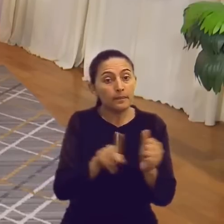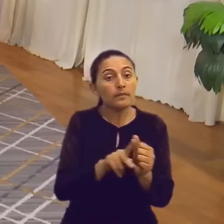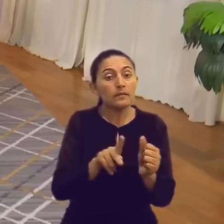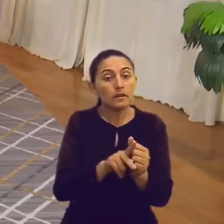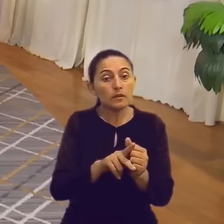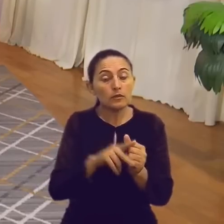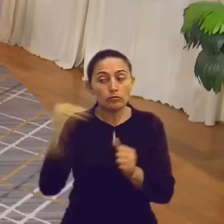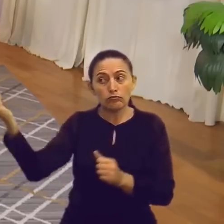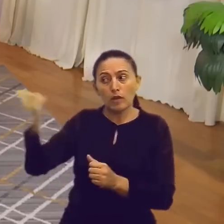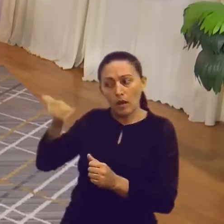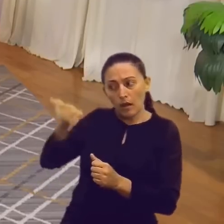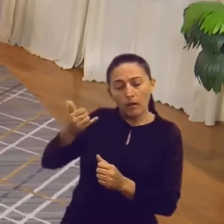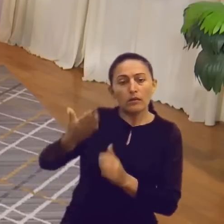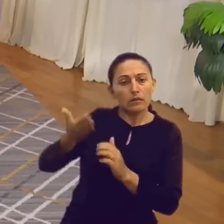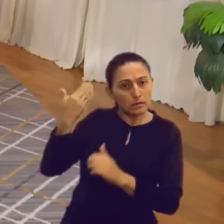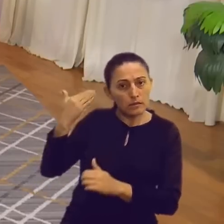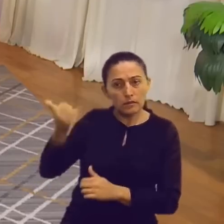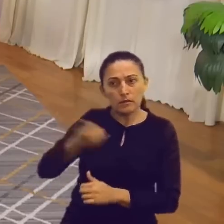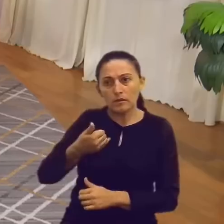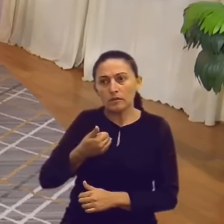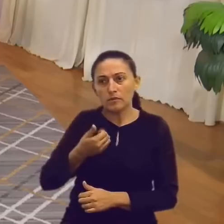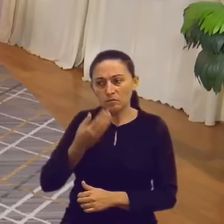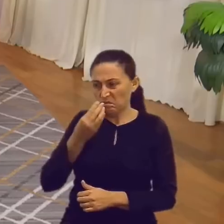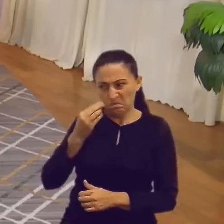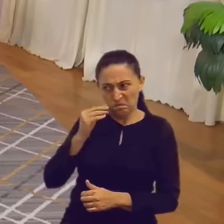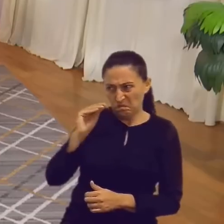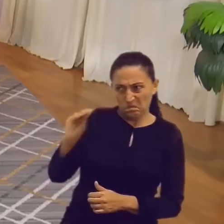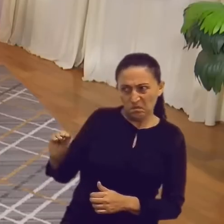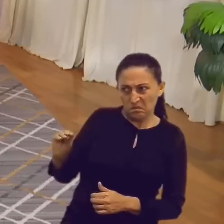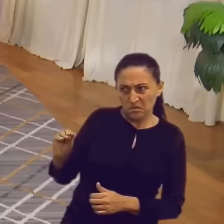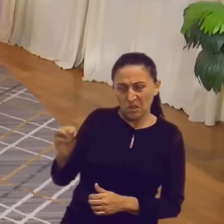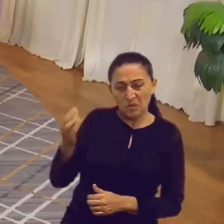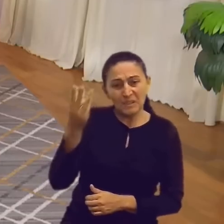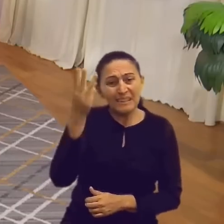avisado, negou a Jesus 3 vezes.